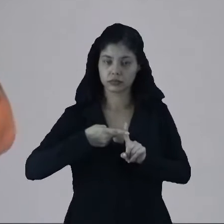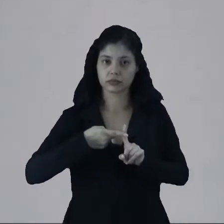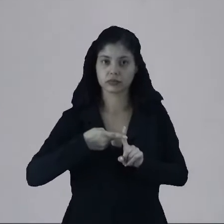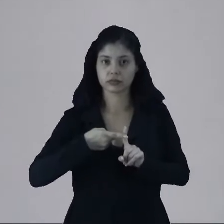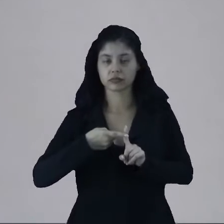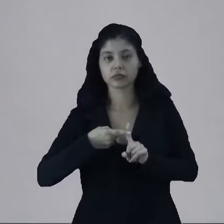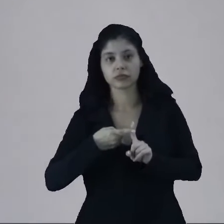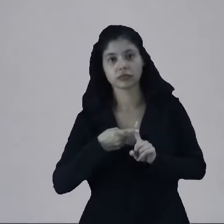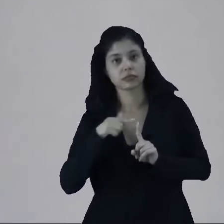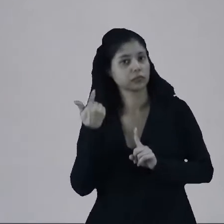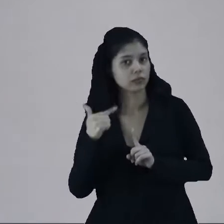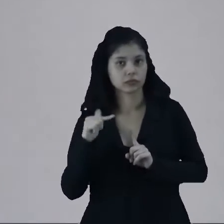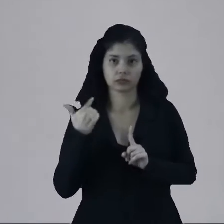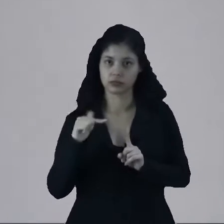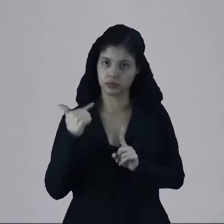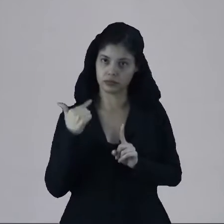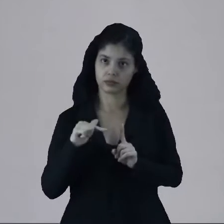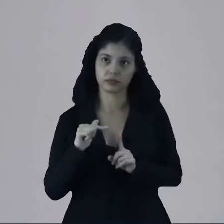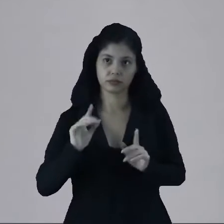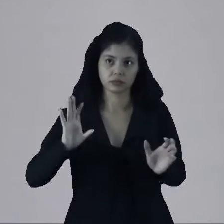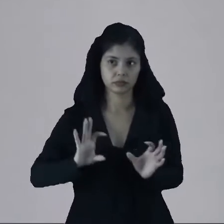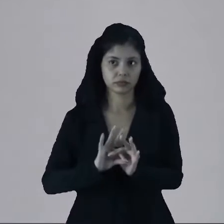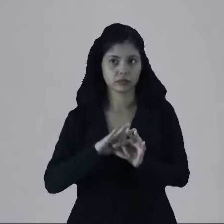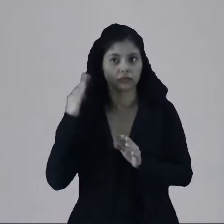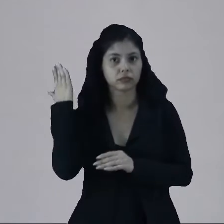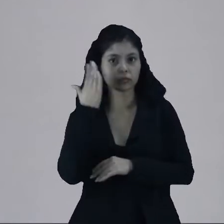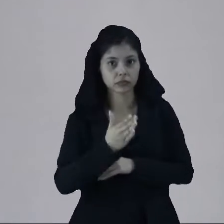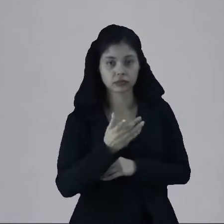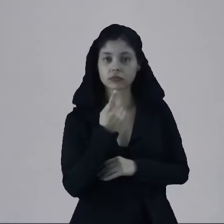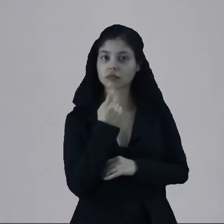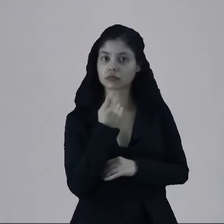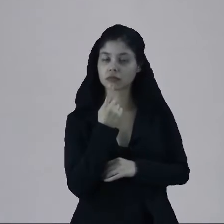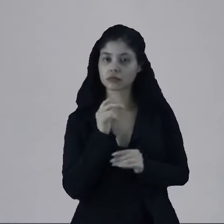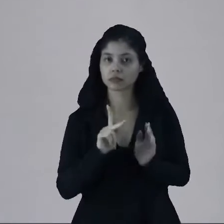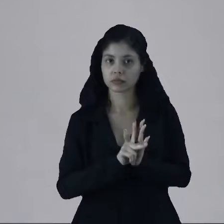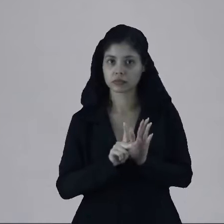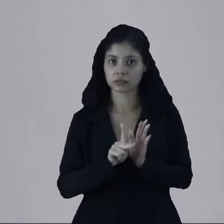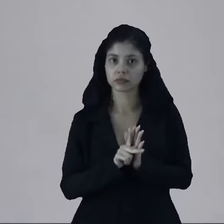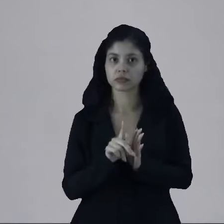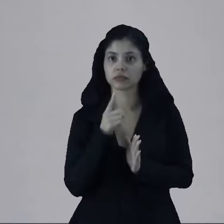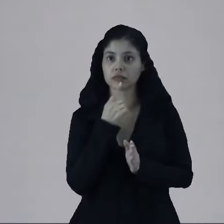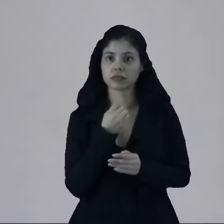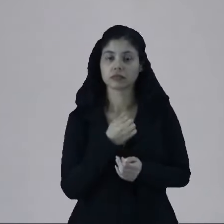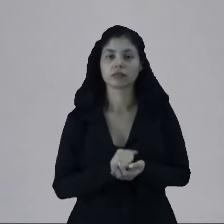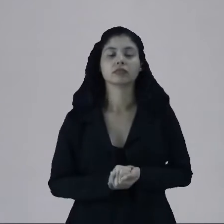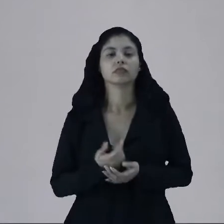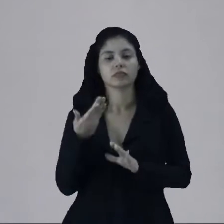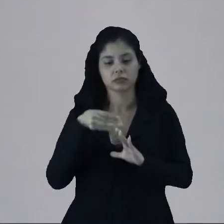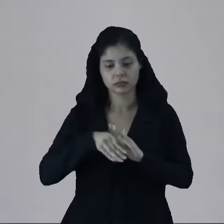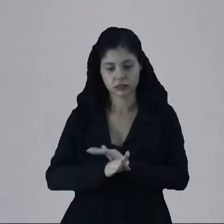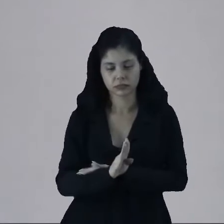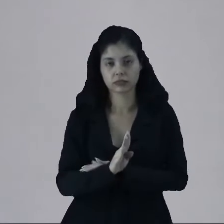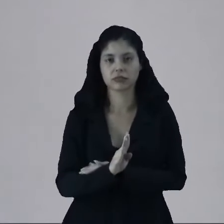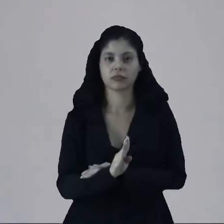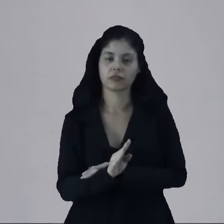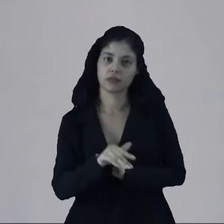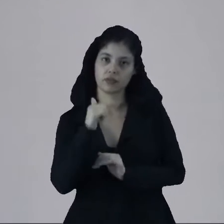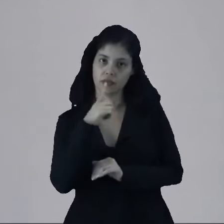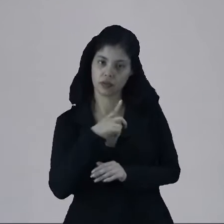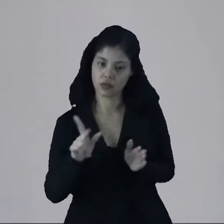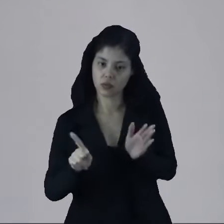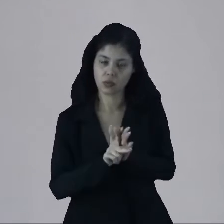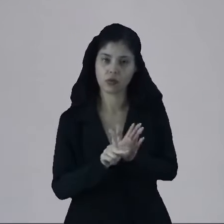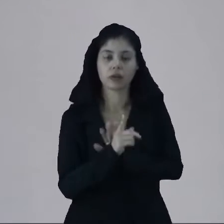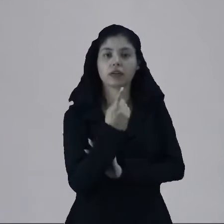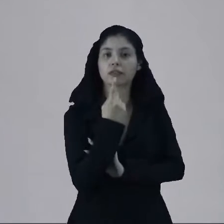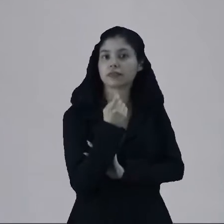mamãe, ela não tem ligação direta ao sangue da mãe. Ela passa os fluidos para lá, mas ela não tem, ela tem o seu